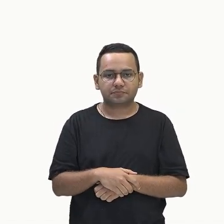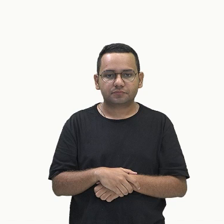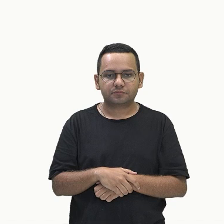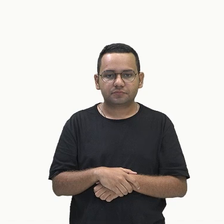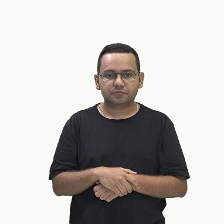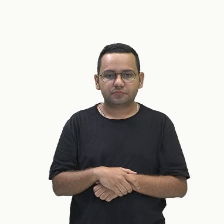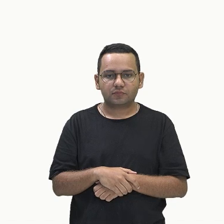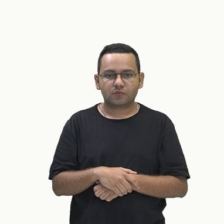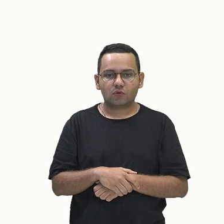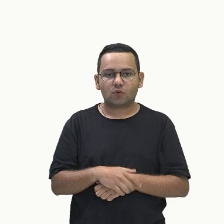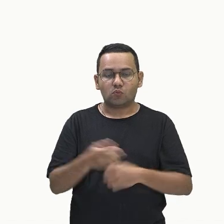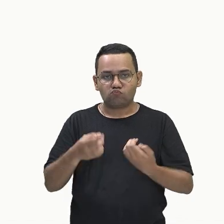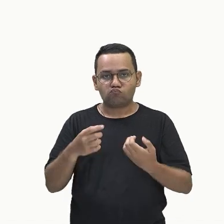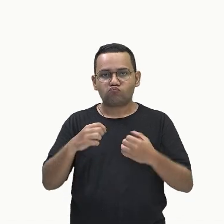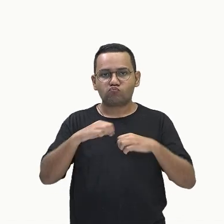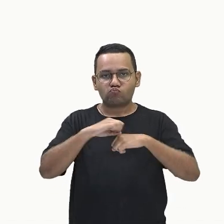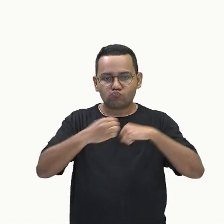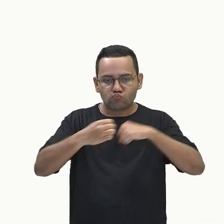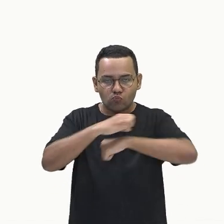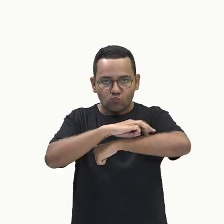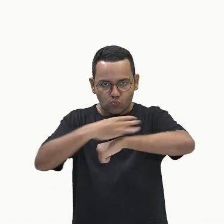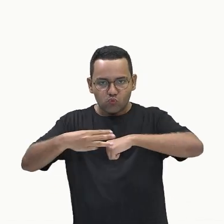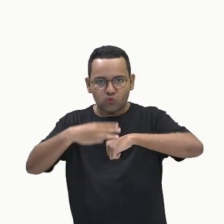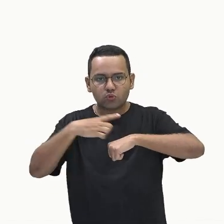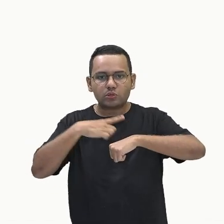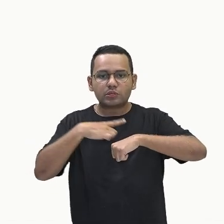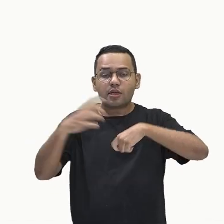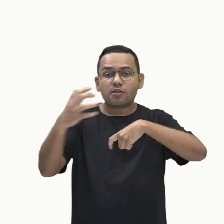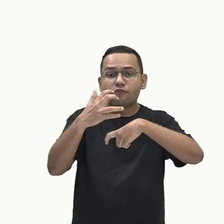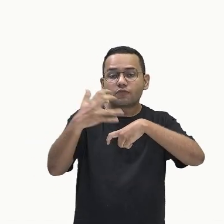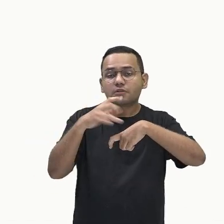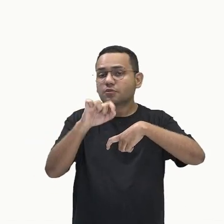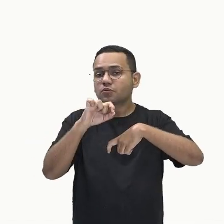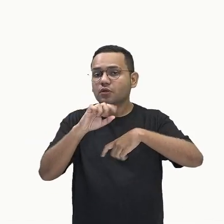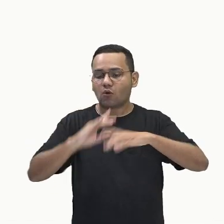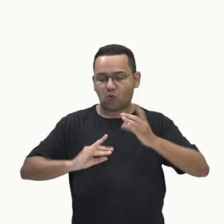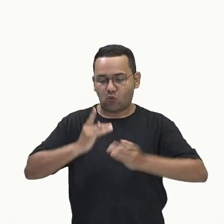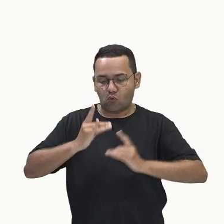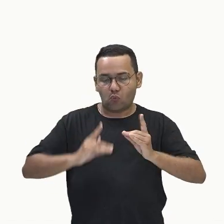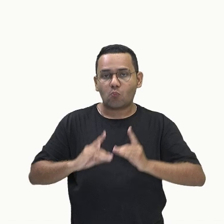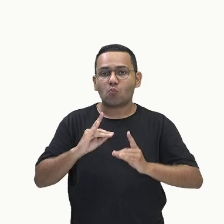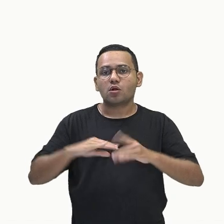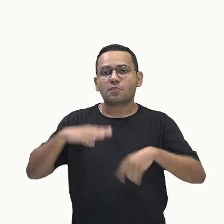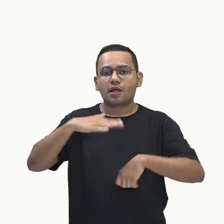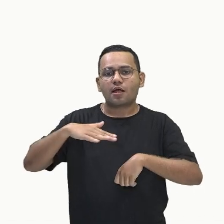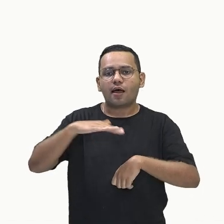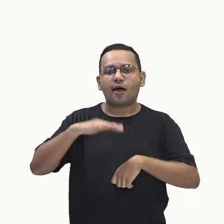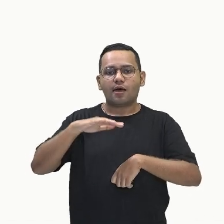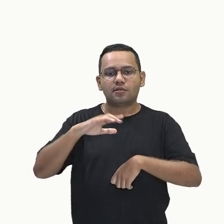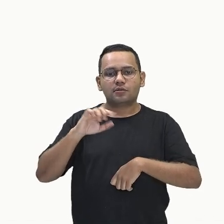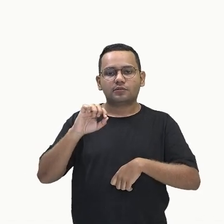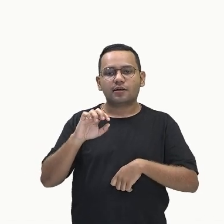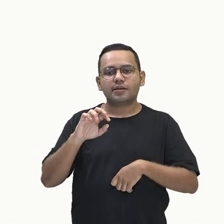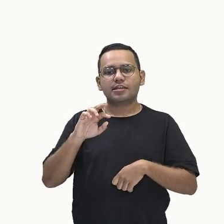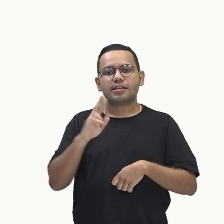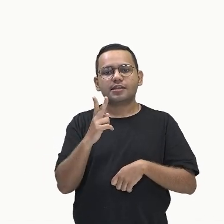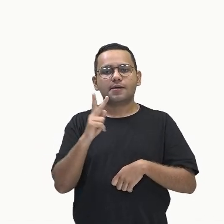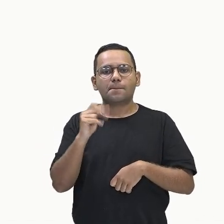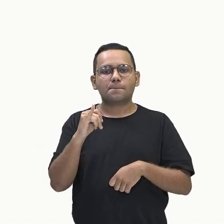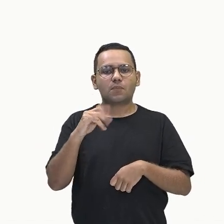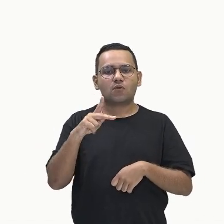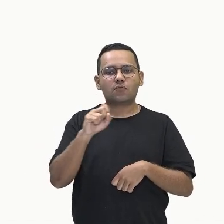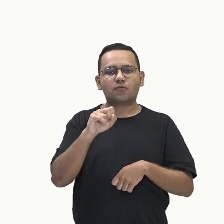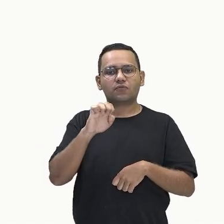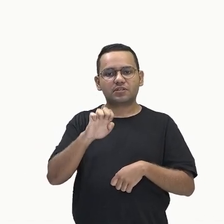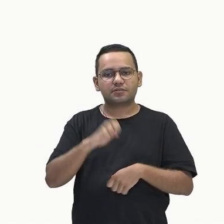sofrendo efeitos de hormônios produzidos pela glândula hipófise, né? Ou pituitária, como muitas vezes